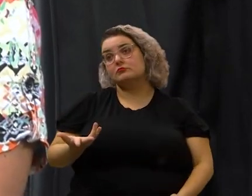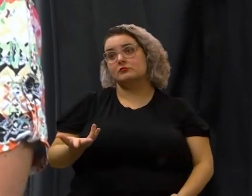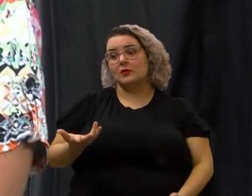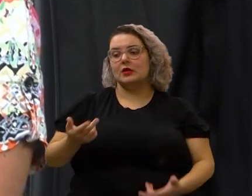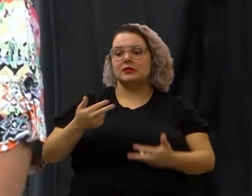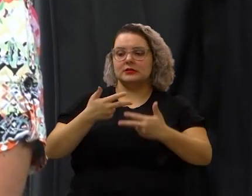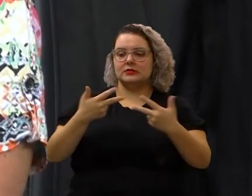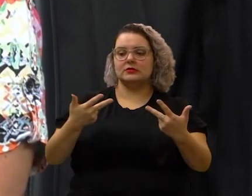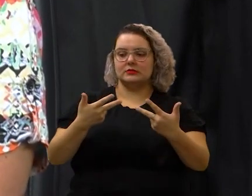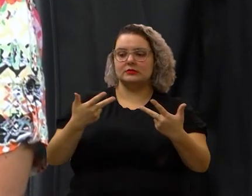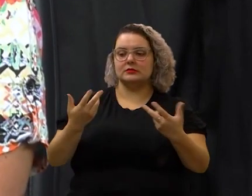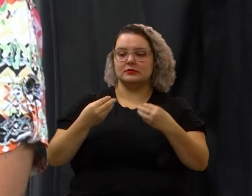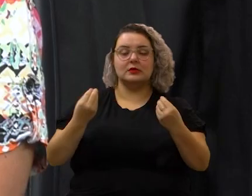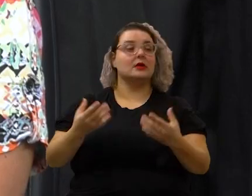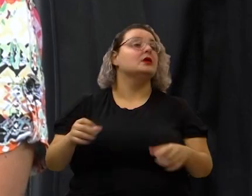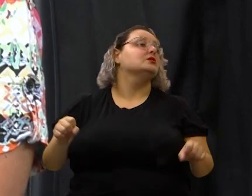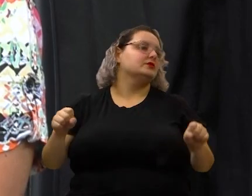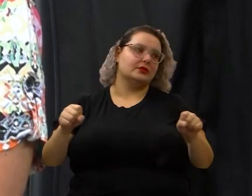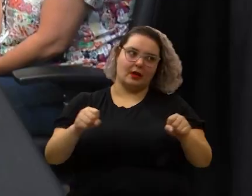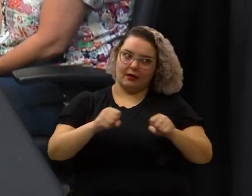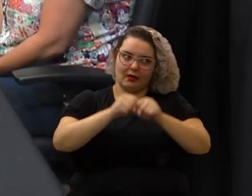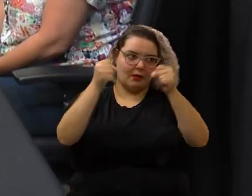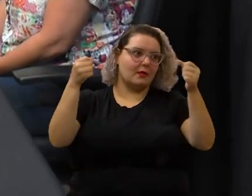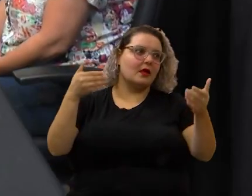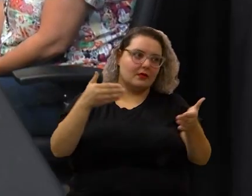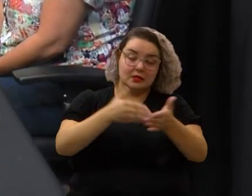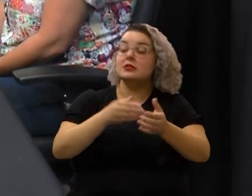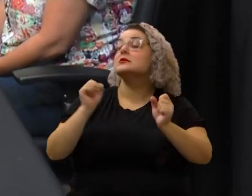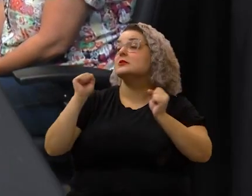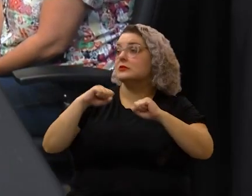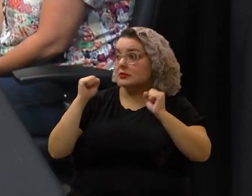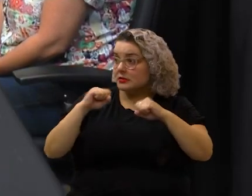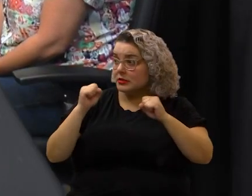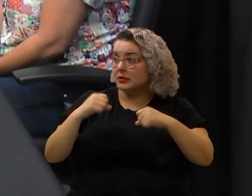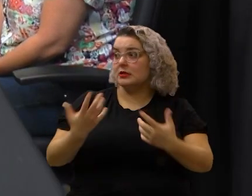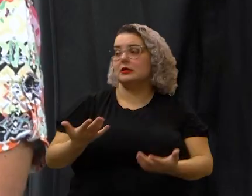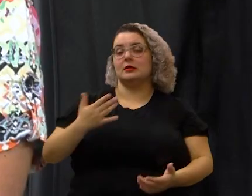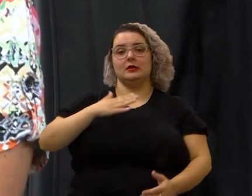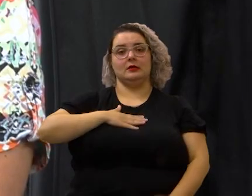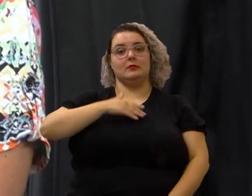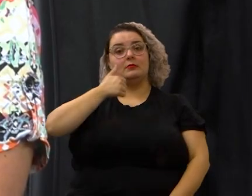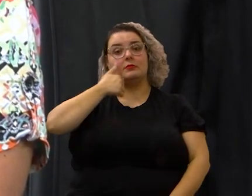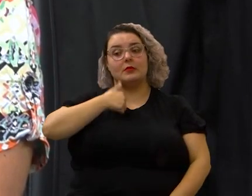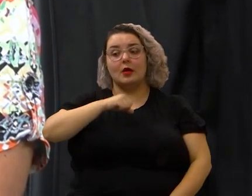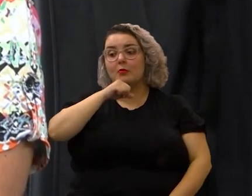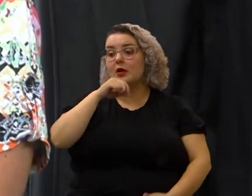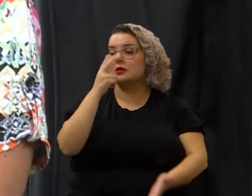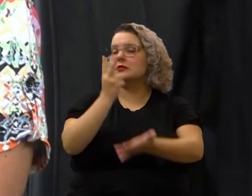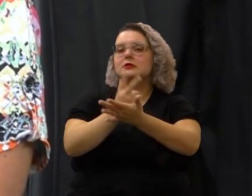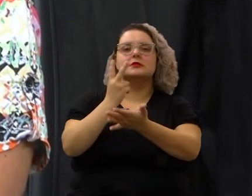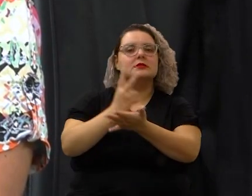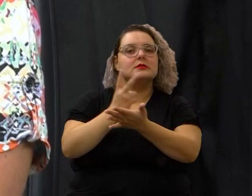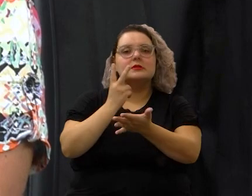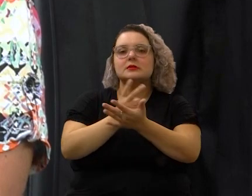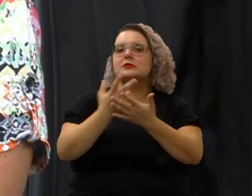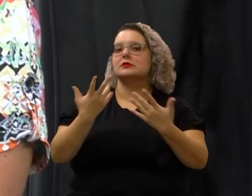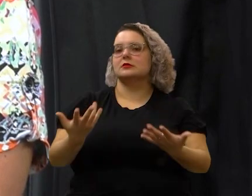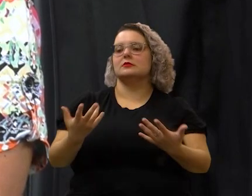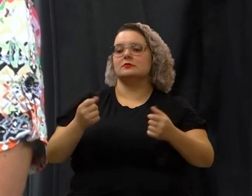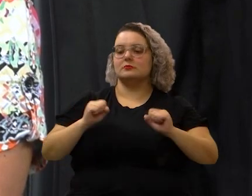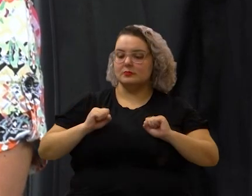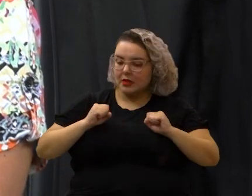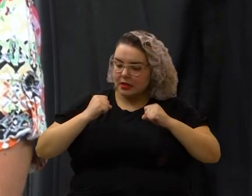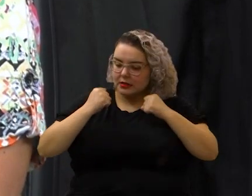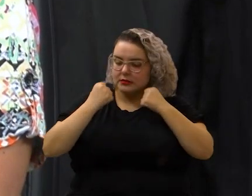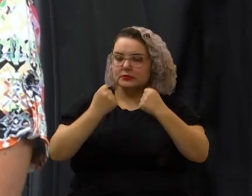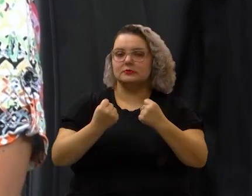Então, Já rompia barreiras, né? Rompia barreiras. Então, minha mãe, ela sempre foi uma pessoa que sempre teve muita